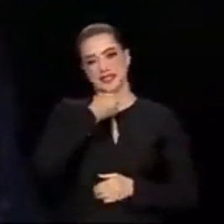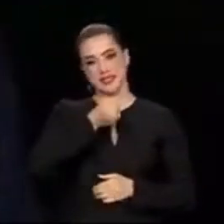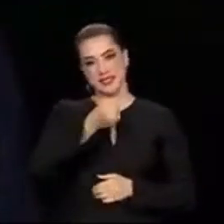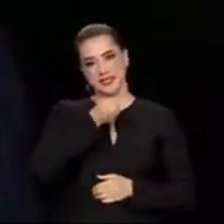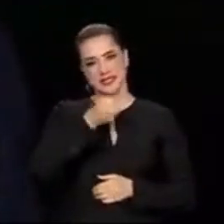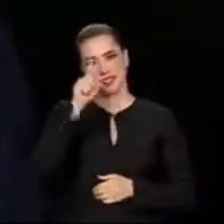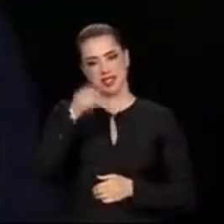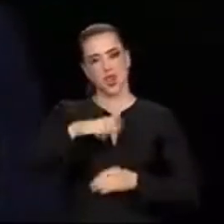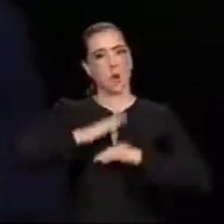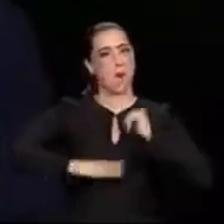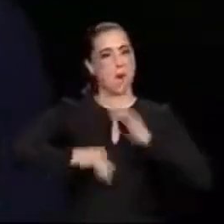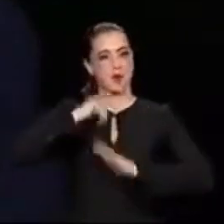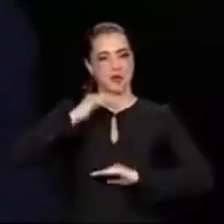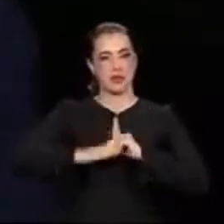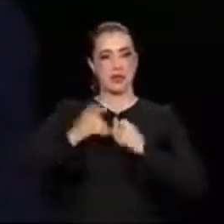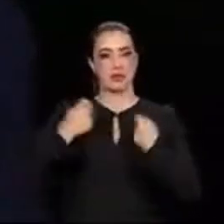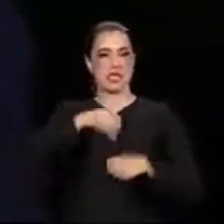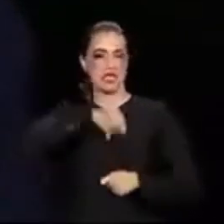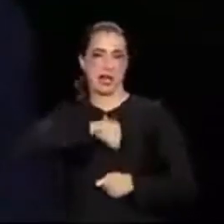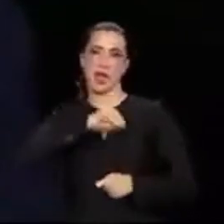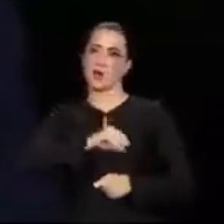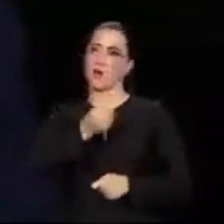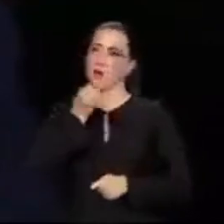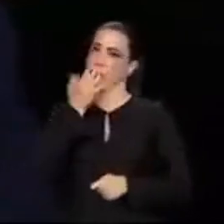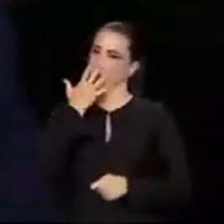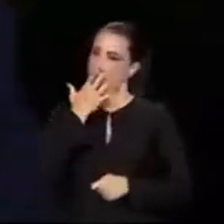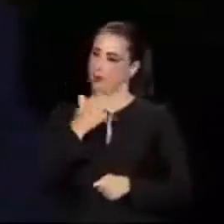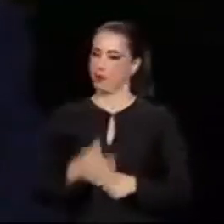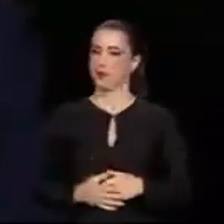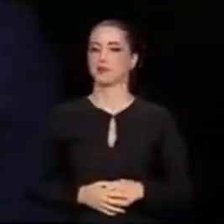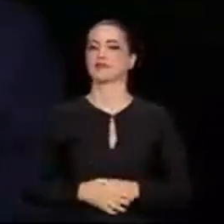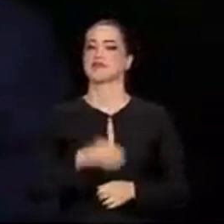uma profissão que precisa ganhar muito bem